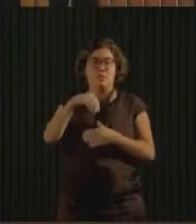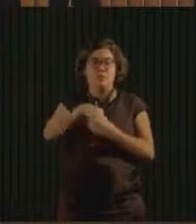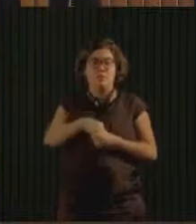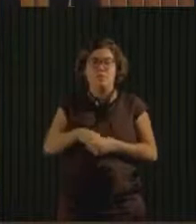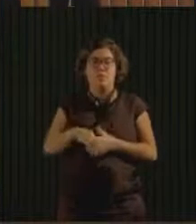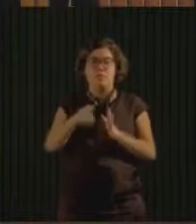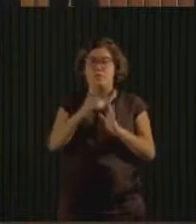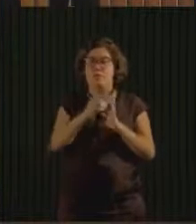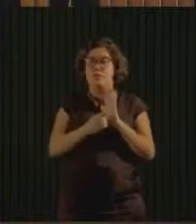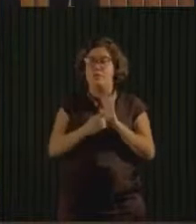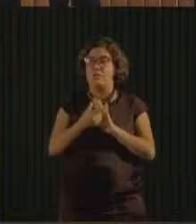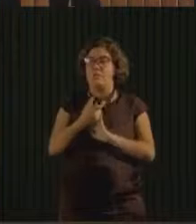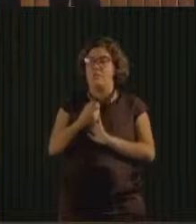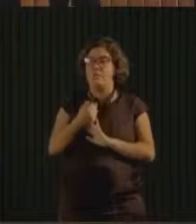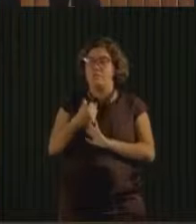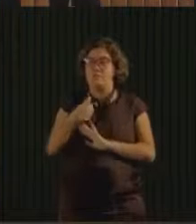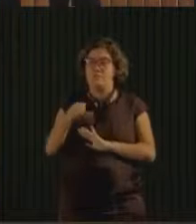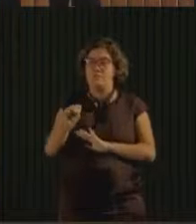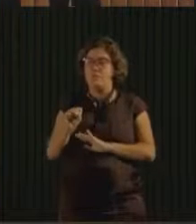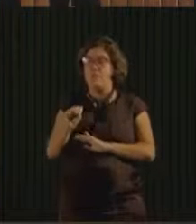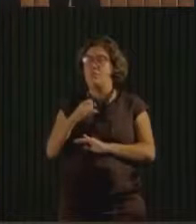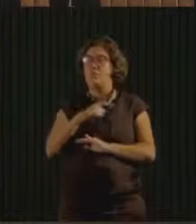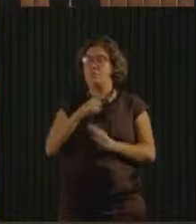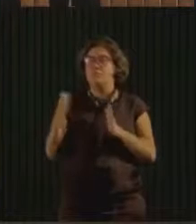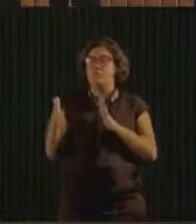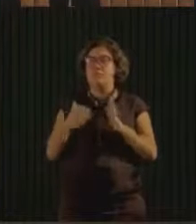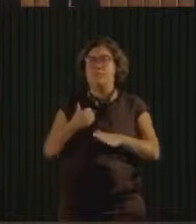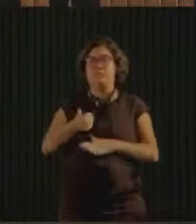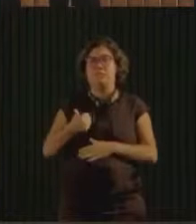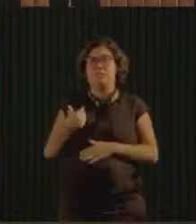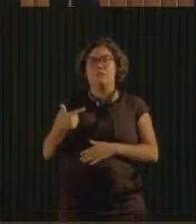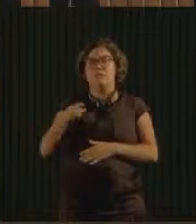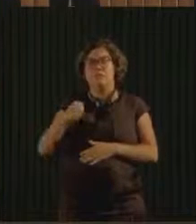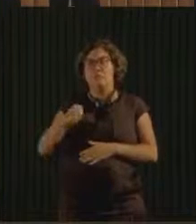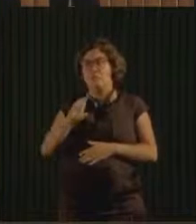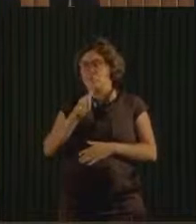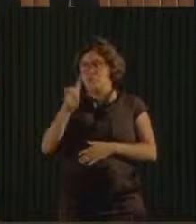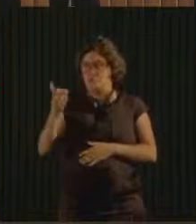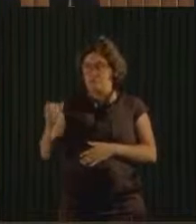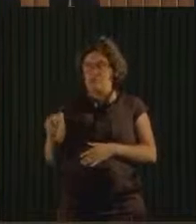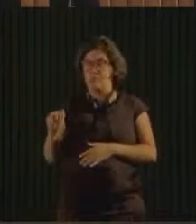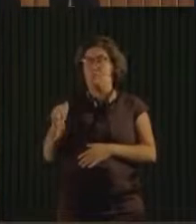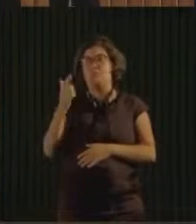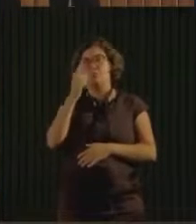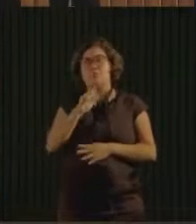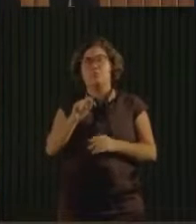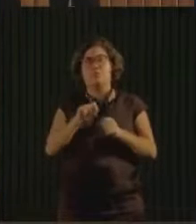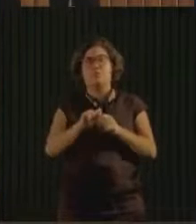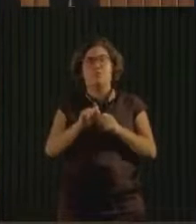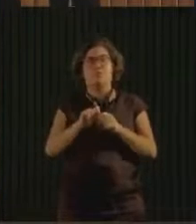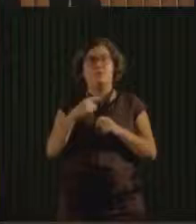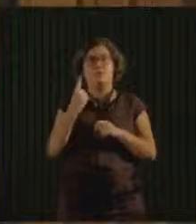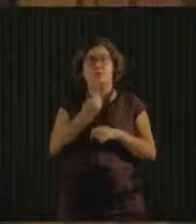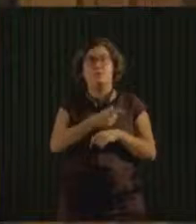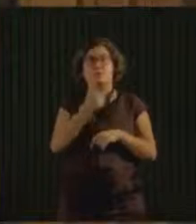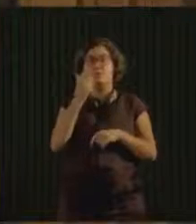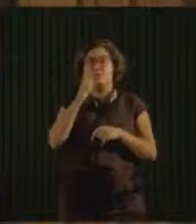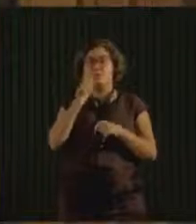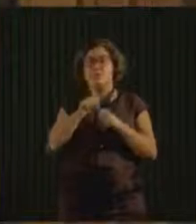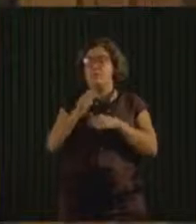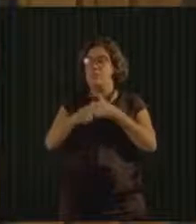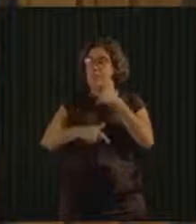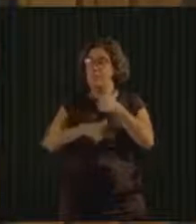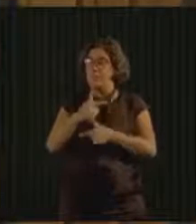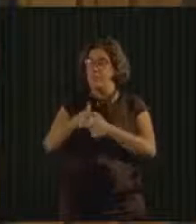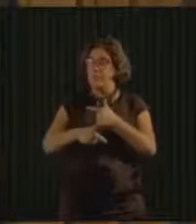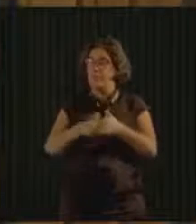de 2018, mas estipulamos um prazo de 120 dias de adaptação para que a gente pudesse fazer